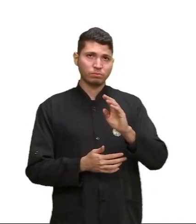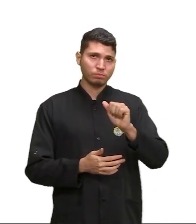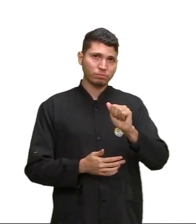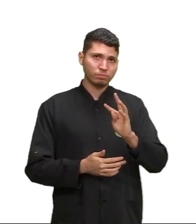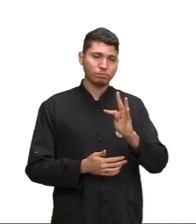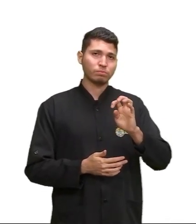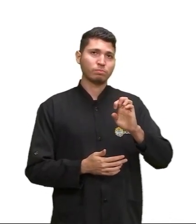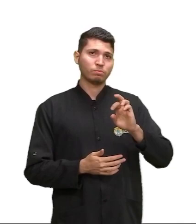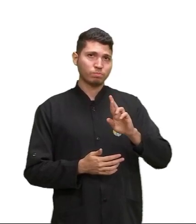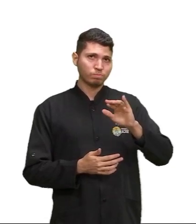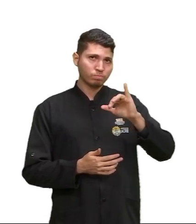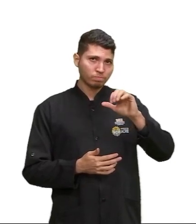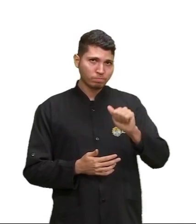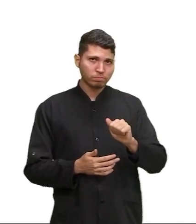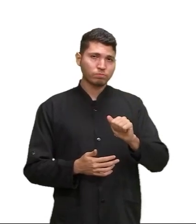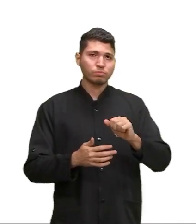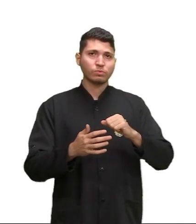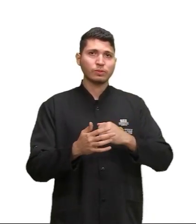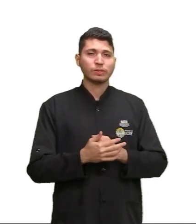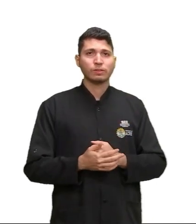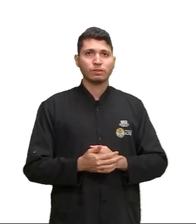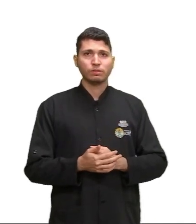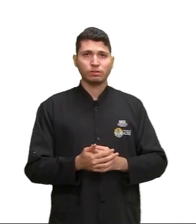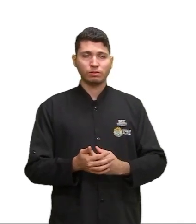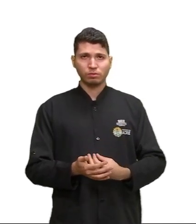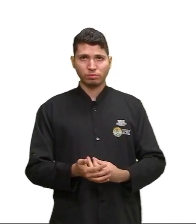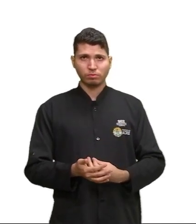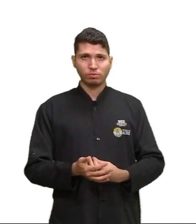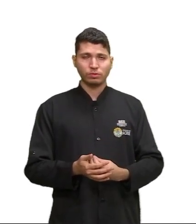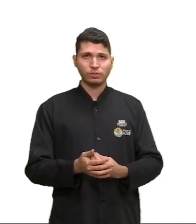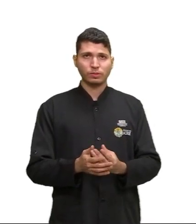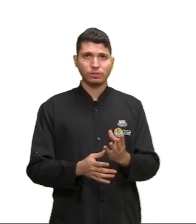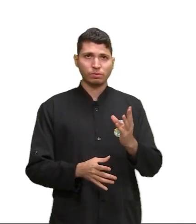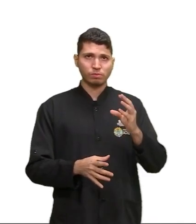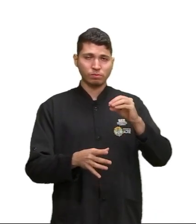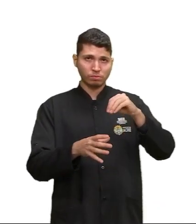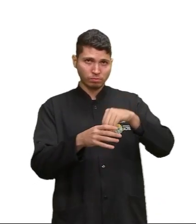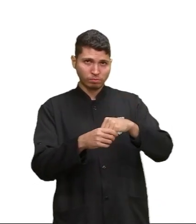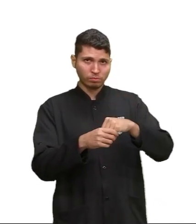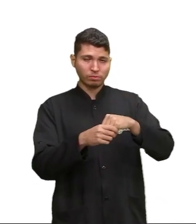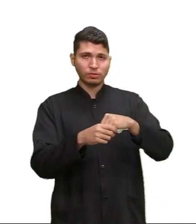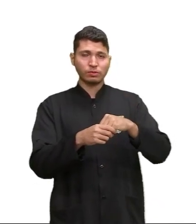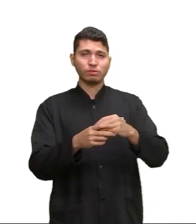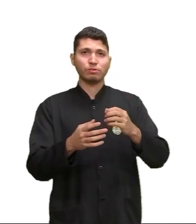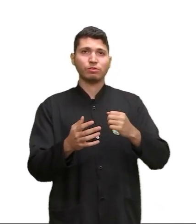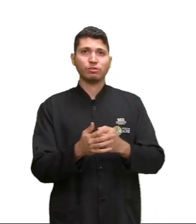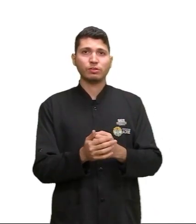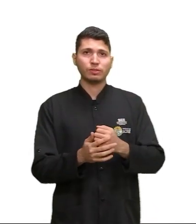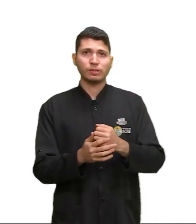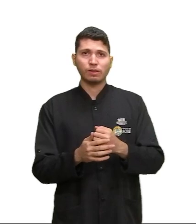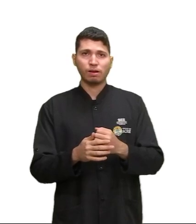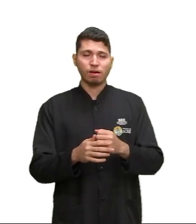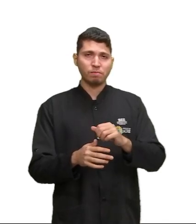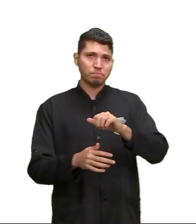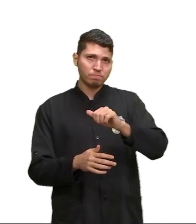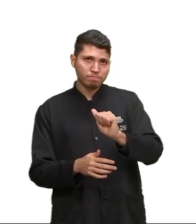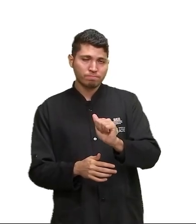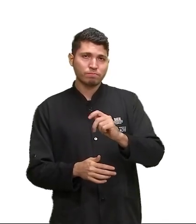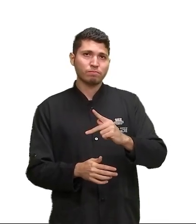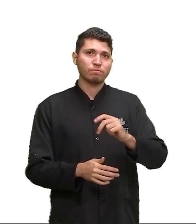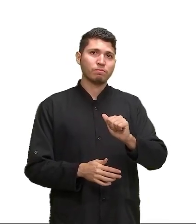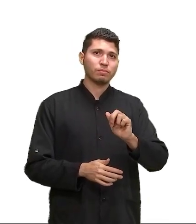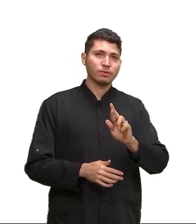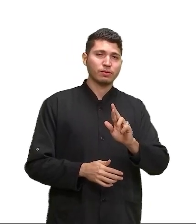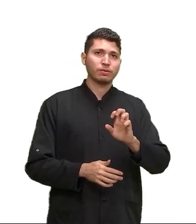dispositivos que acumulam energia e estão presentes em inúmeros aparelhos portáteis. Uma bateria ideal não possui resistência